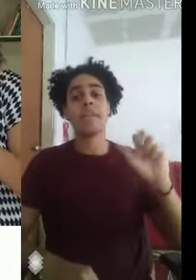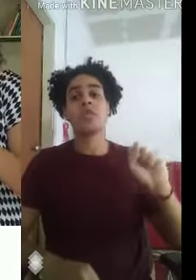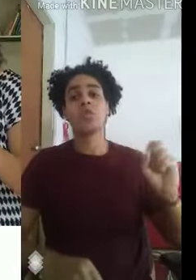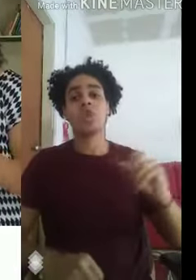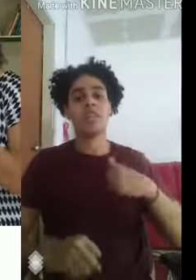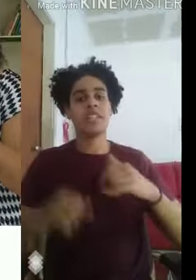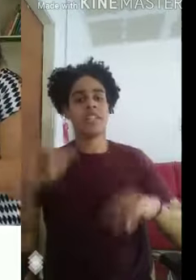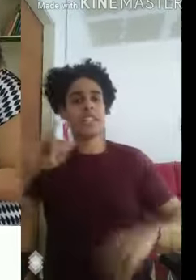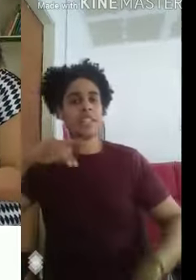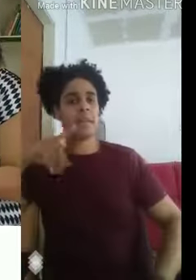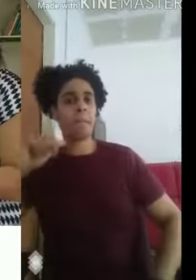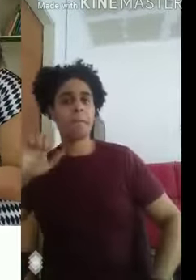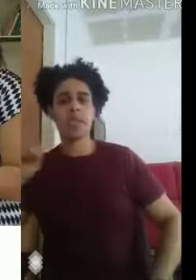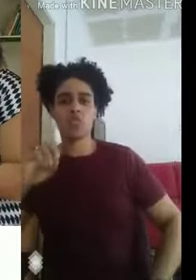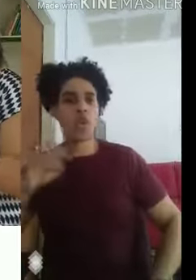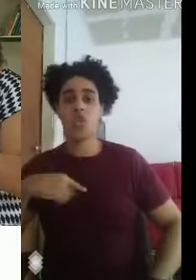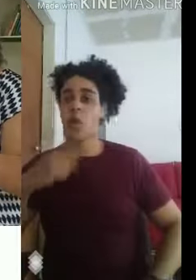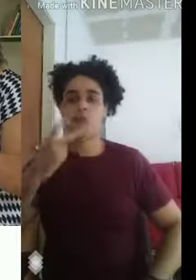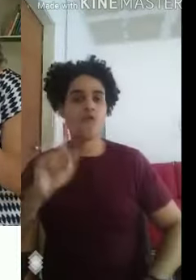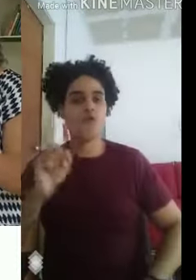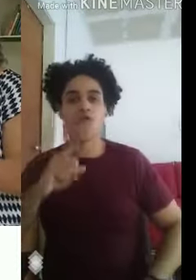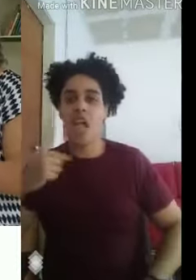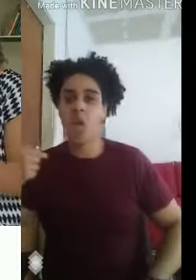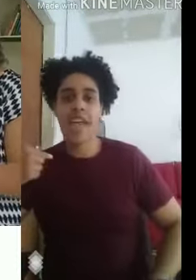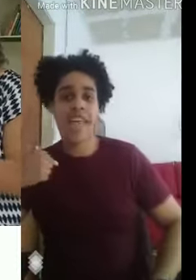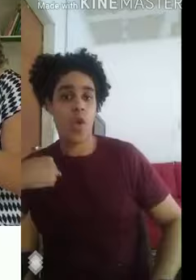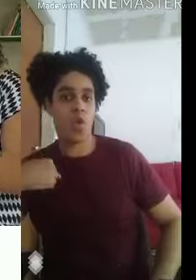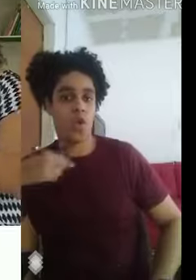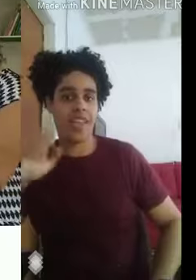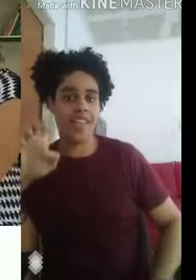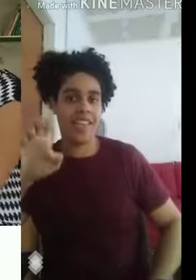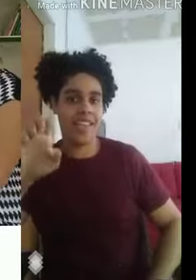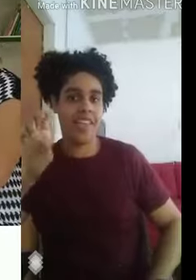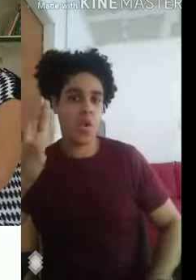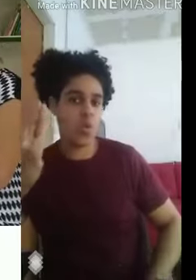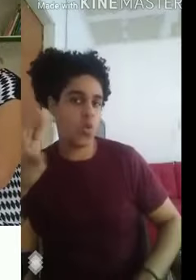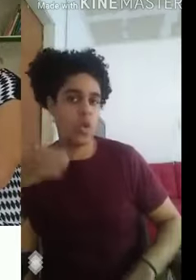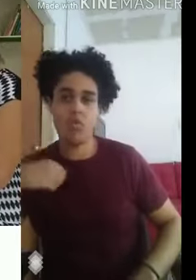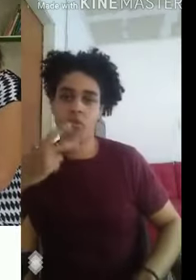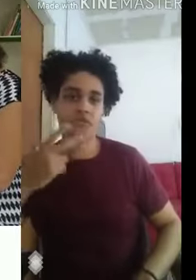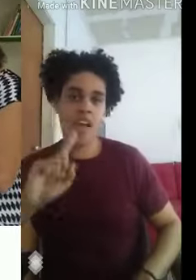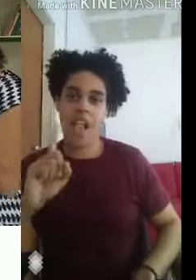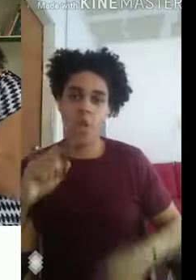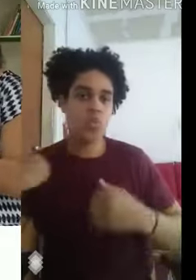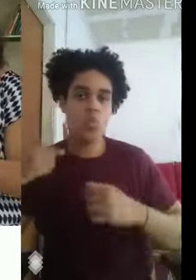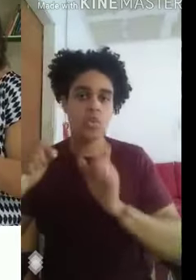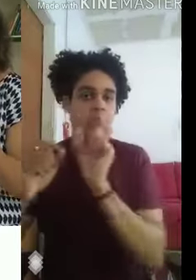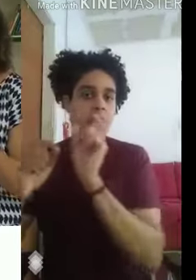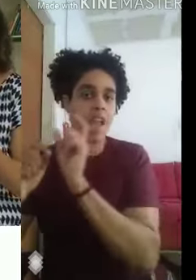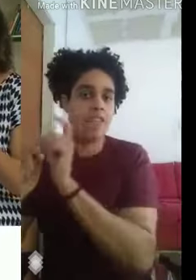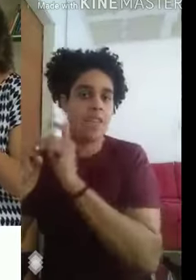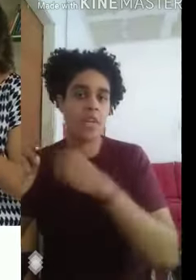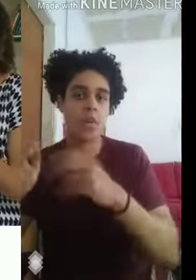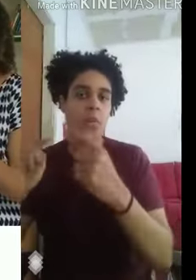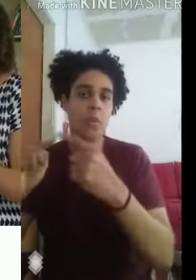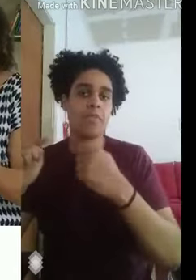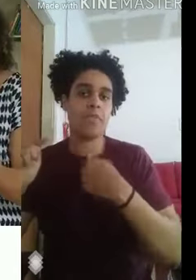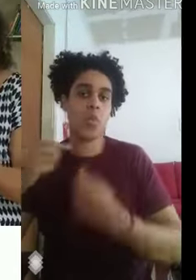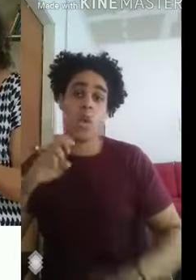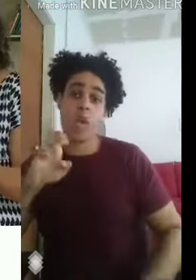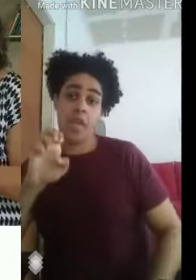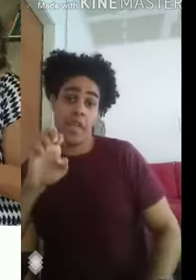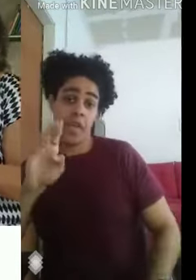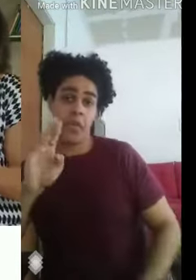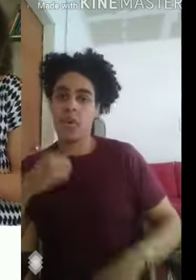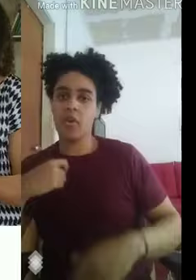é aquela em que eu não digo eu, não uso nenhuma palavra que combina com esse eu. Né? Por exemplo, eu não digo eu